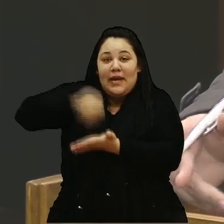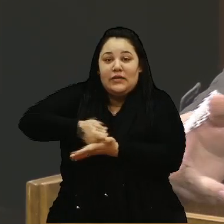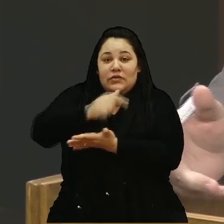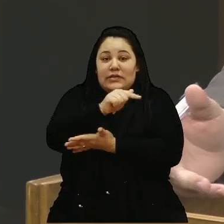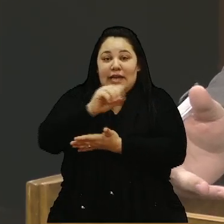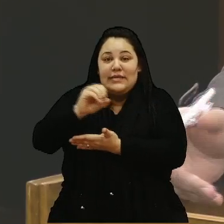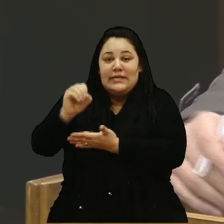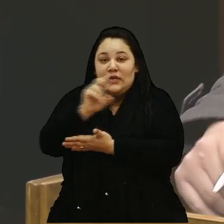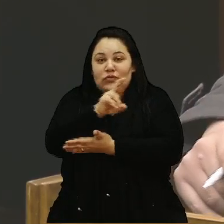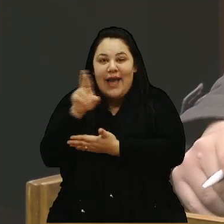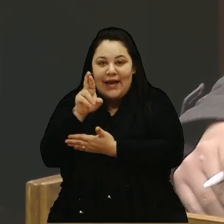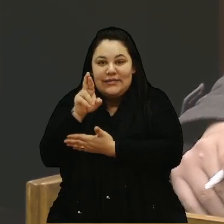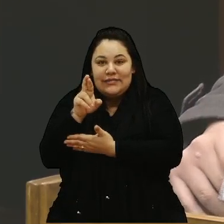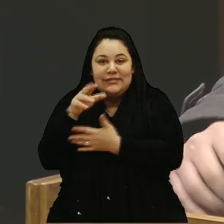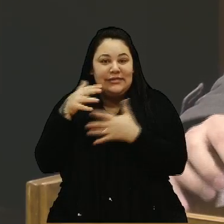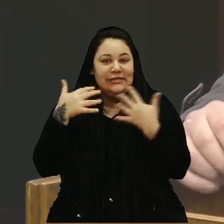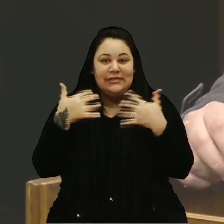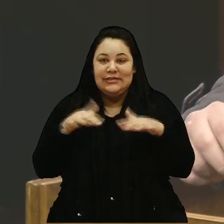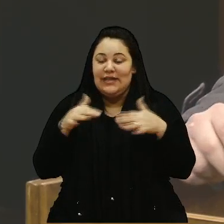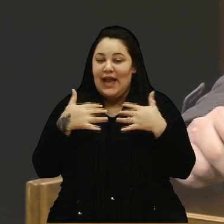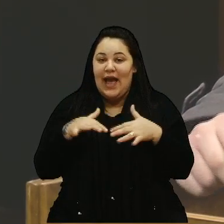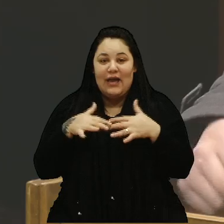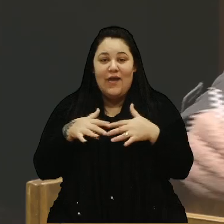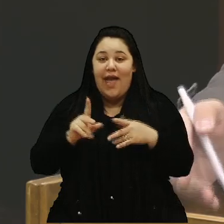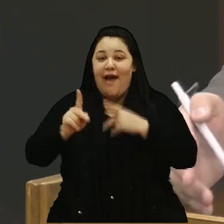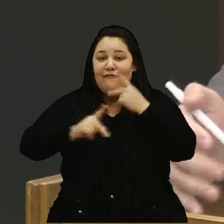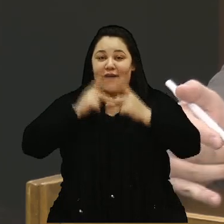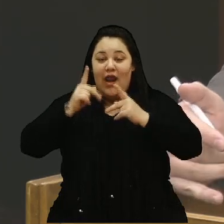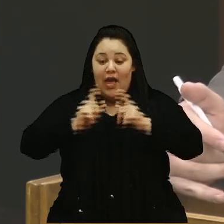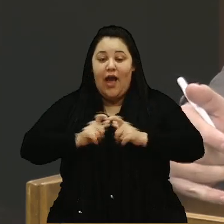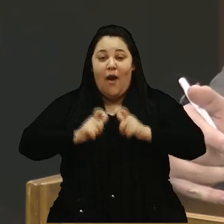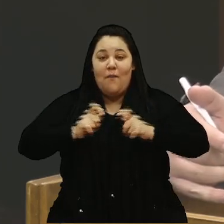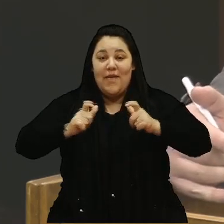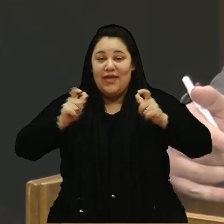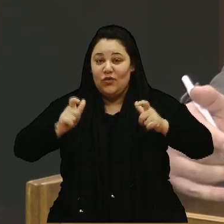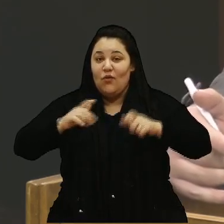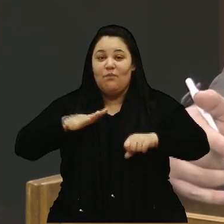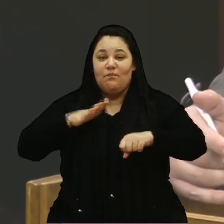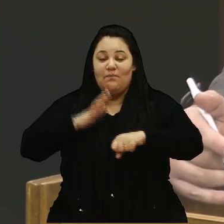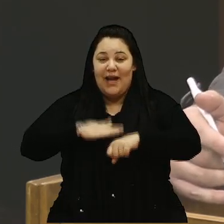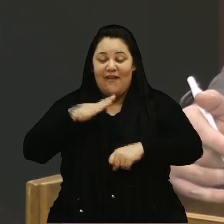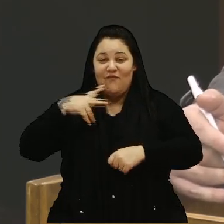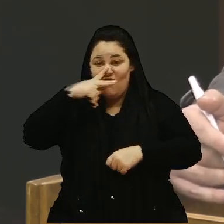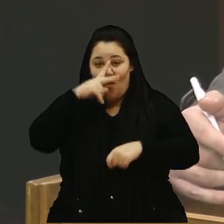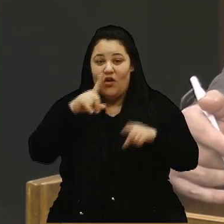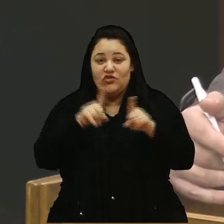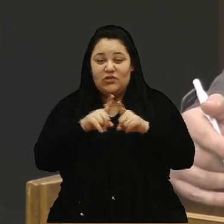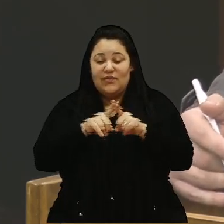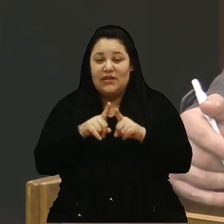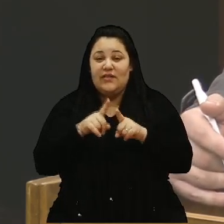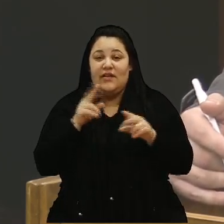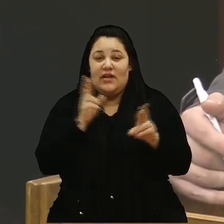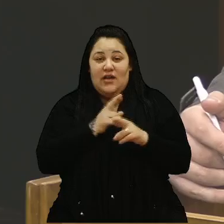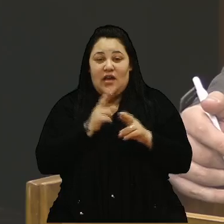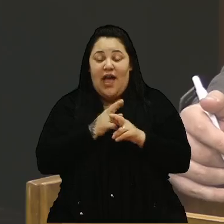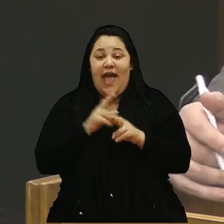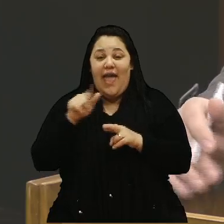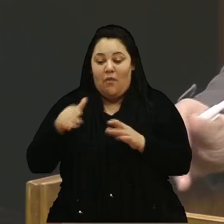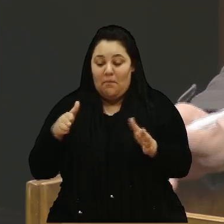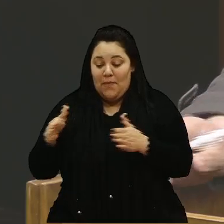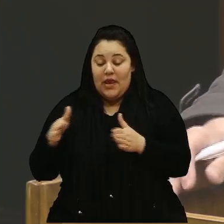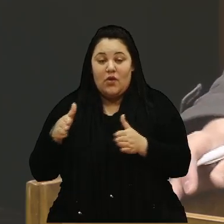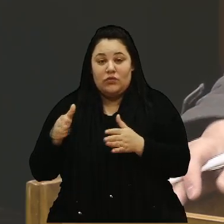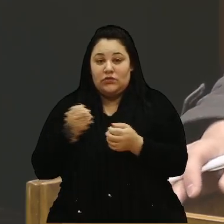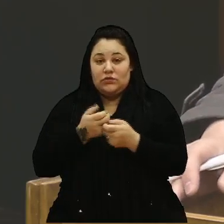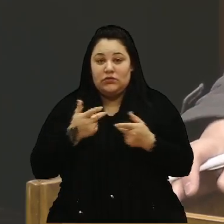Então, aqui é um relato de aumento muito expressivo, em que pese o fato de nós estarmos em um período onde os